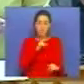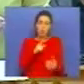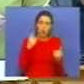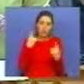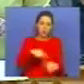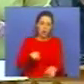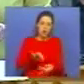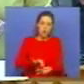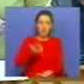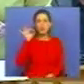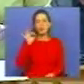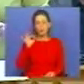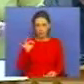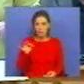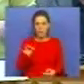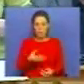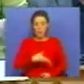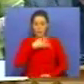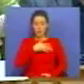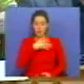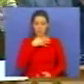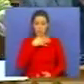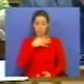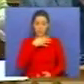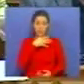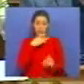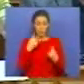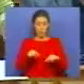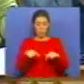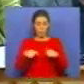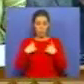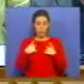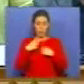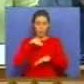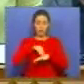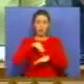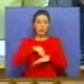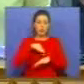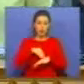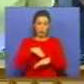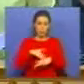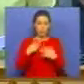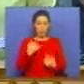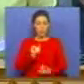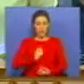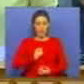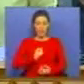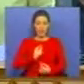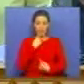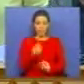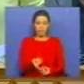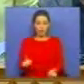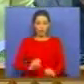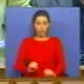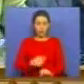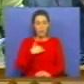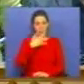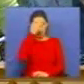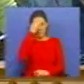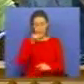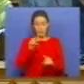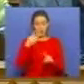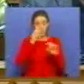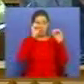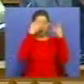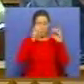fundar-se exclusivamente nas declarações produzidas por testemunhas cuja identidade não foi revelada. Pensamos que estes